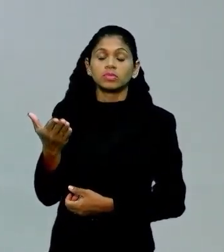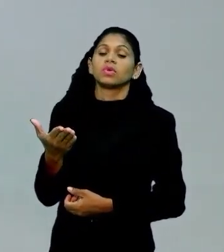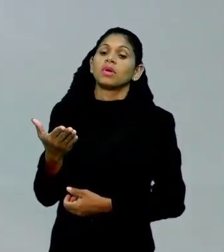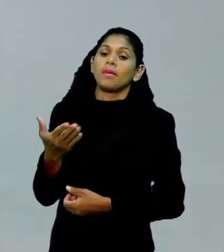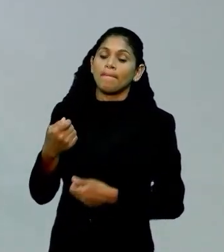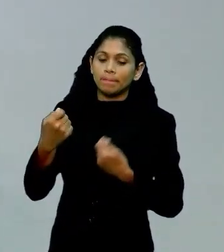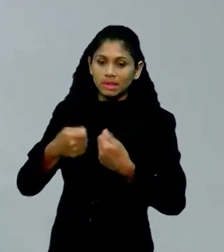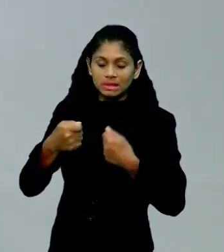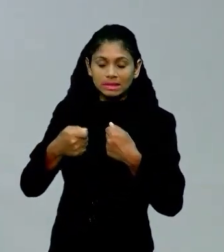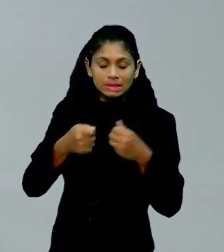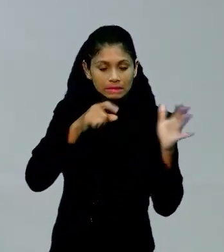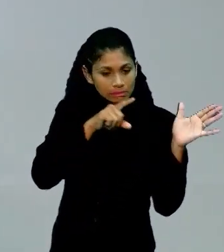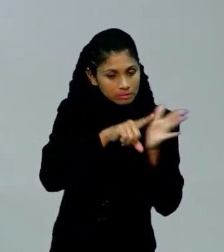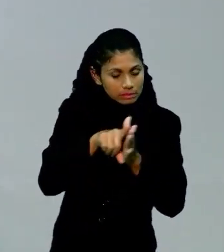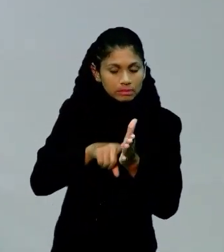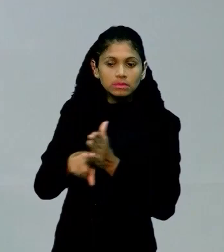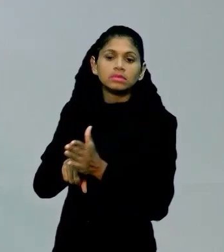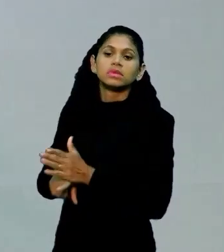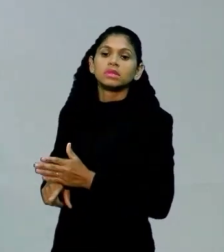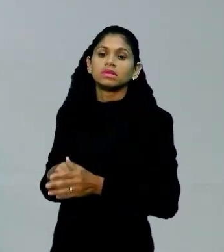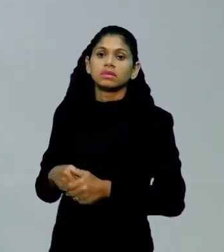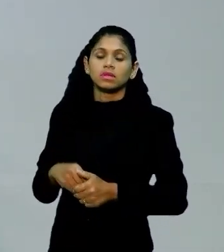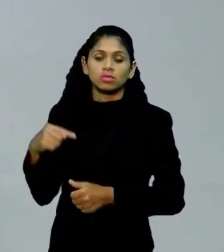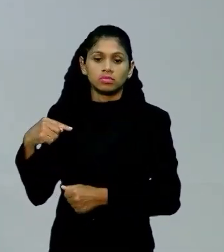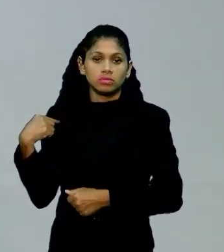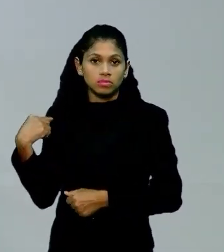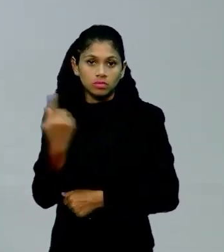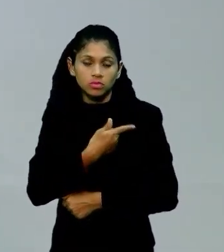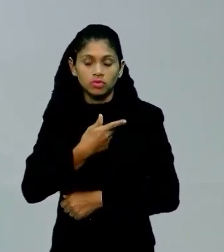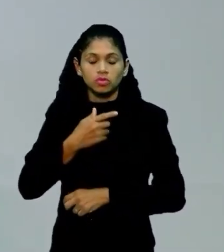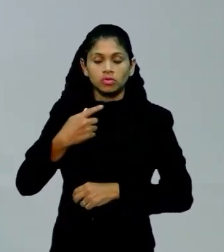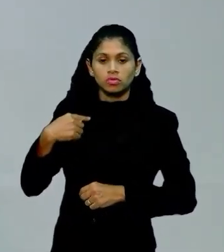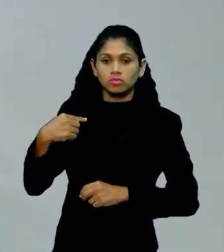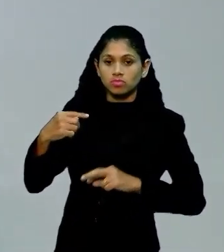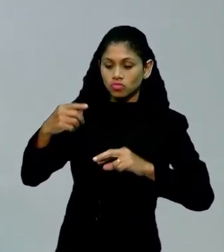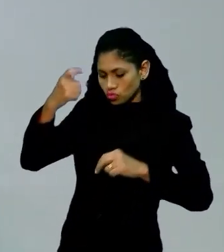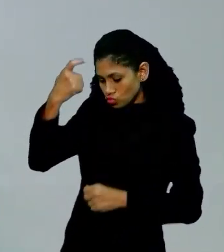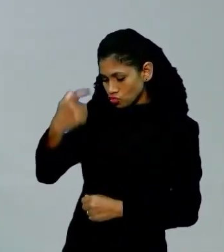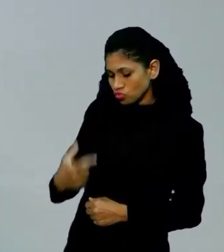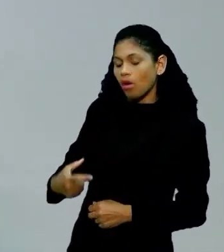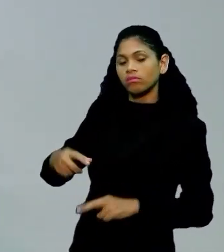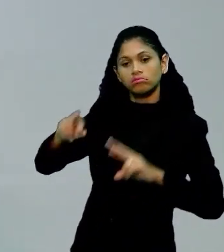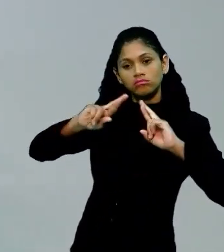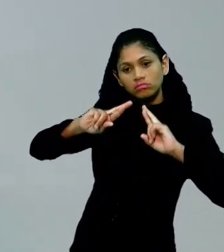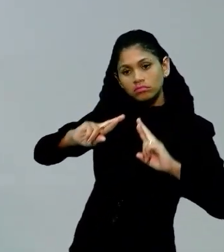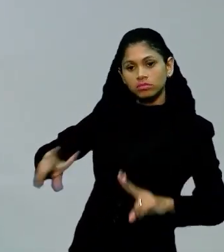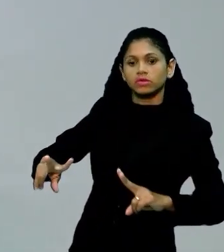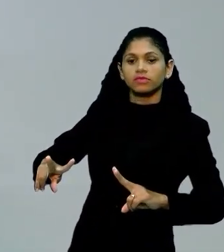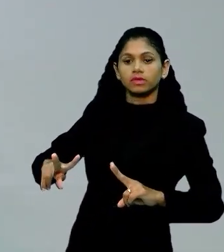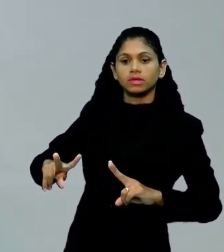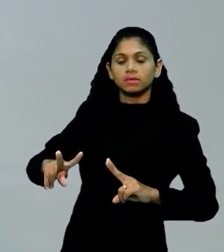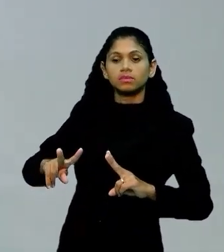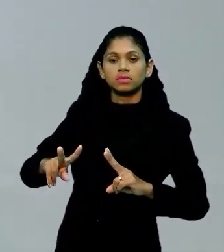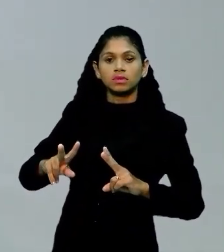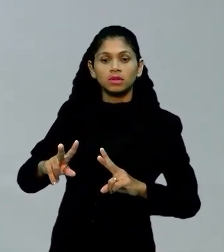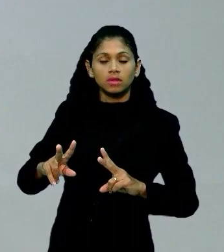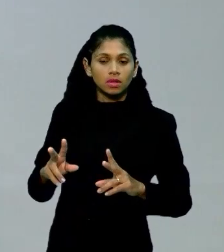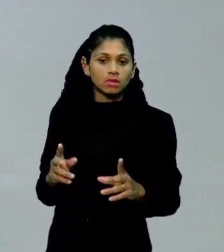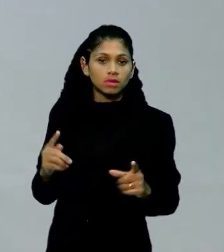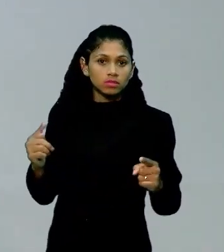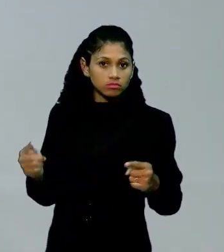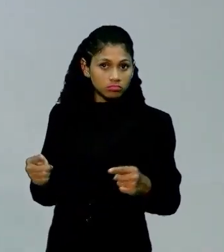todos somos diferentes temos o segmento da Igualdade porém todos são diferentes de acordo com suas